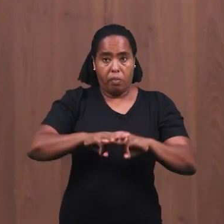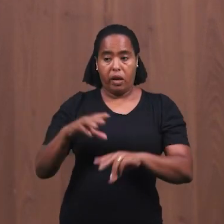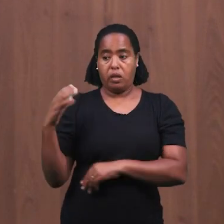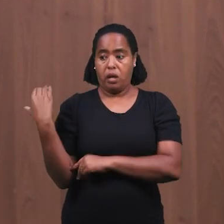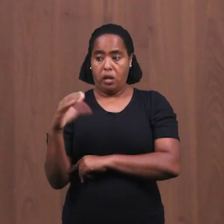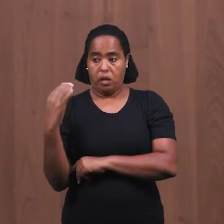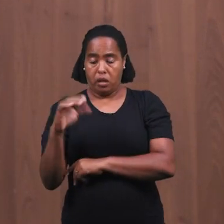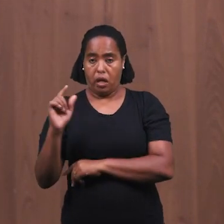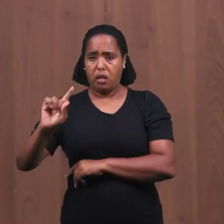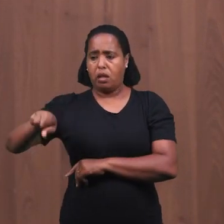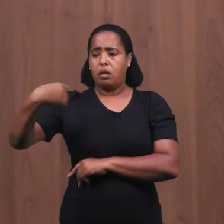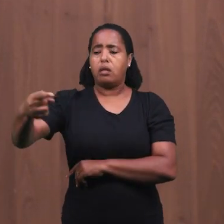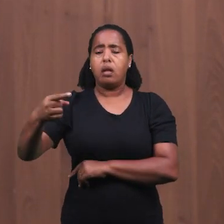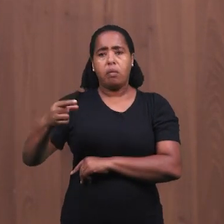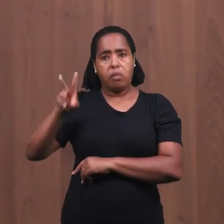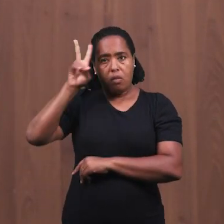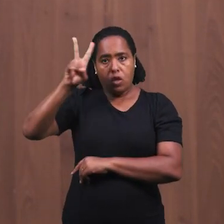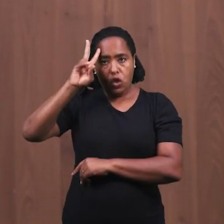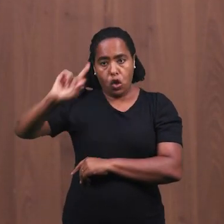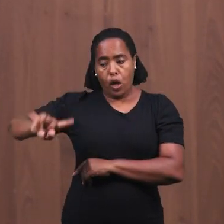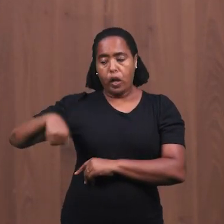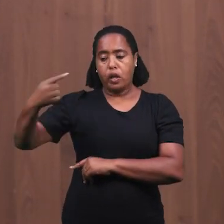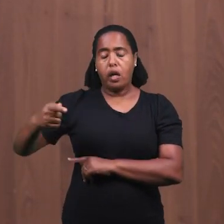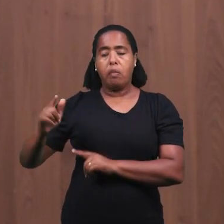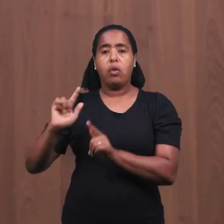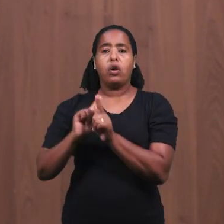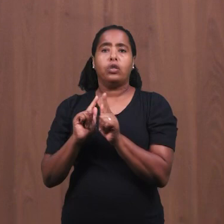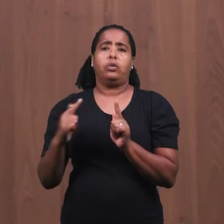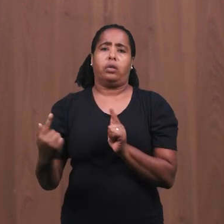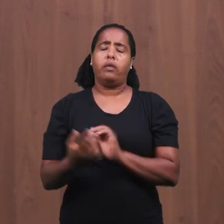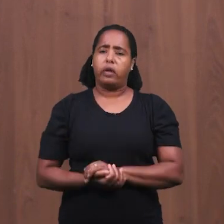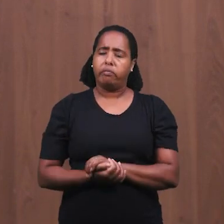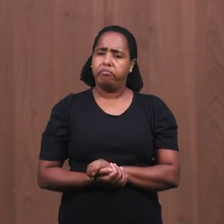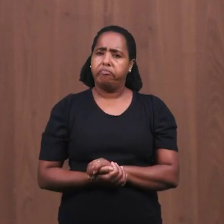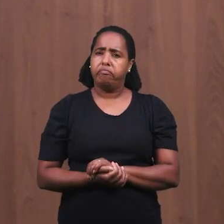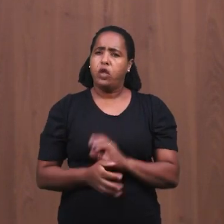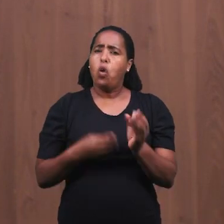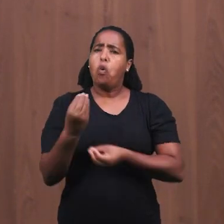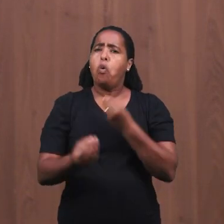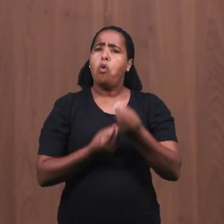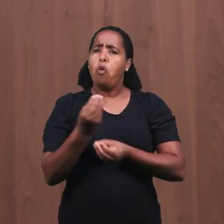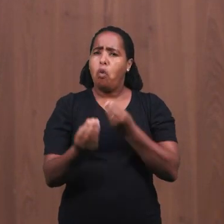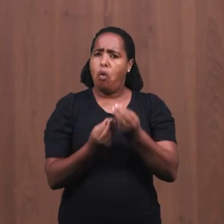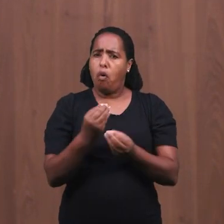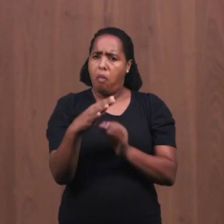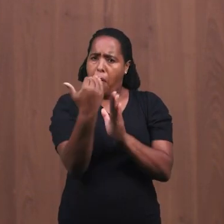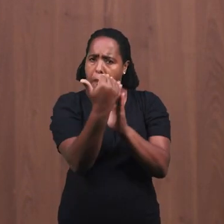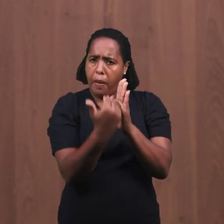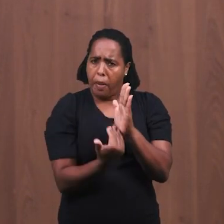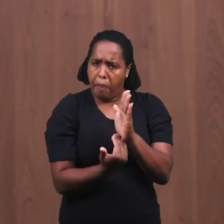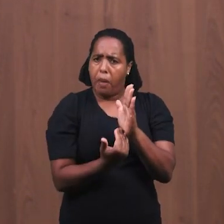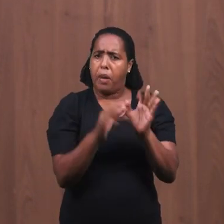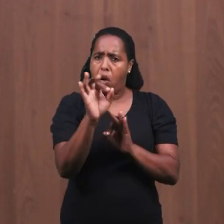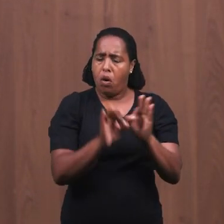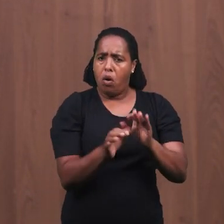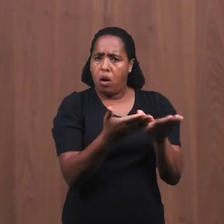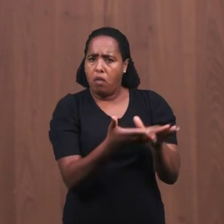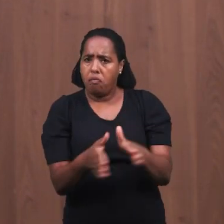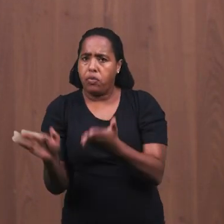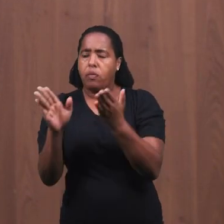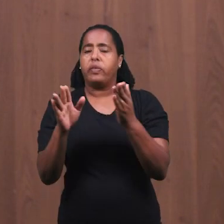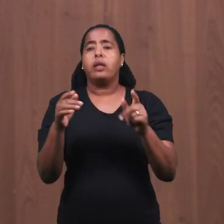ciências, seguida de história e geografia. E como organizá-las na rotina? Precisamos